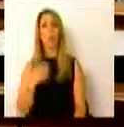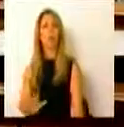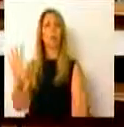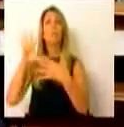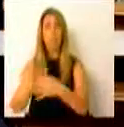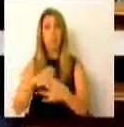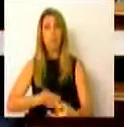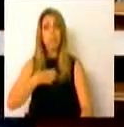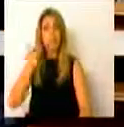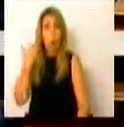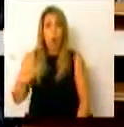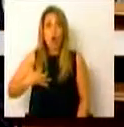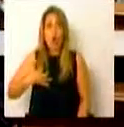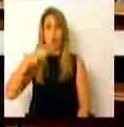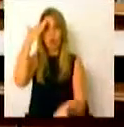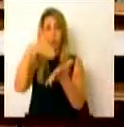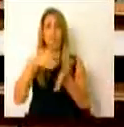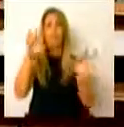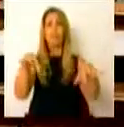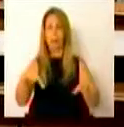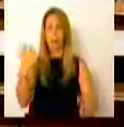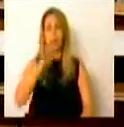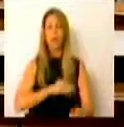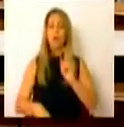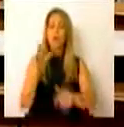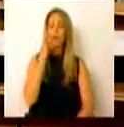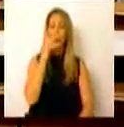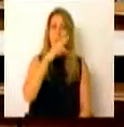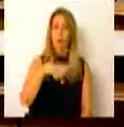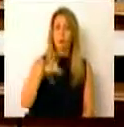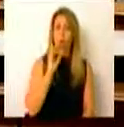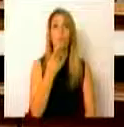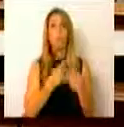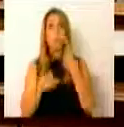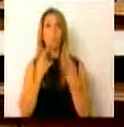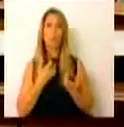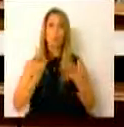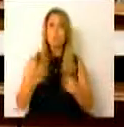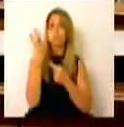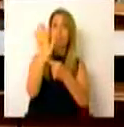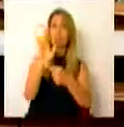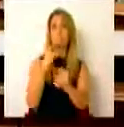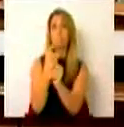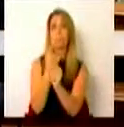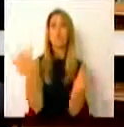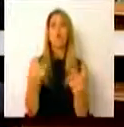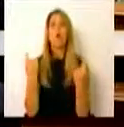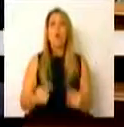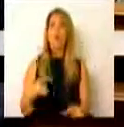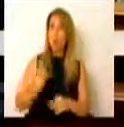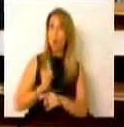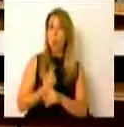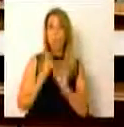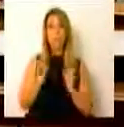ficar orgulhoso no resultado final. Agora, Sr. Deputado António Carlos Monteiro, ainda às suas questões, começava, em primeiro lugar, por dizer, por isso mesmo, houve coisas adiadas por iniciativa do